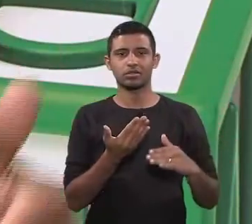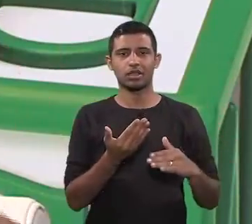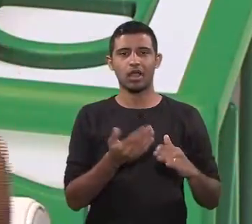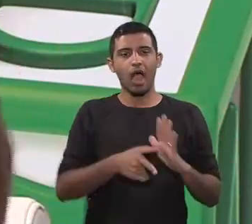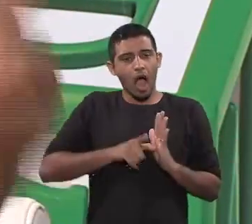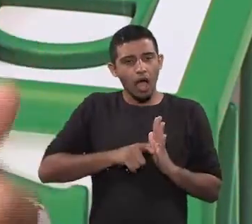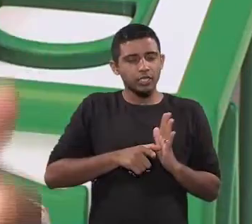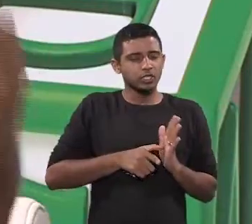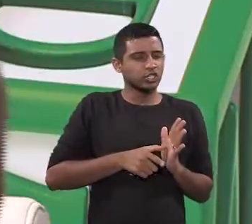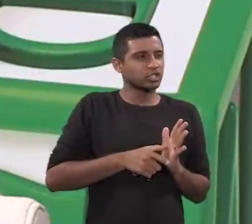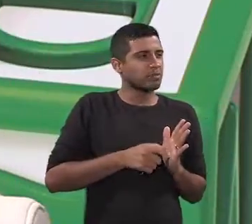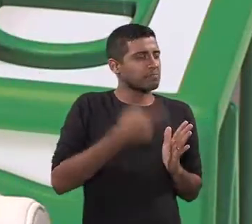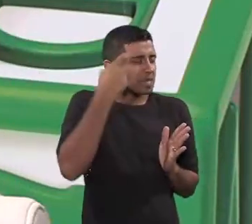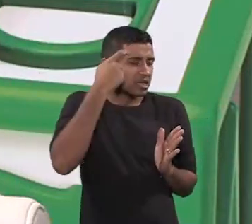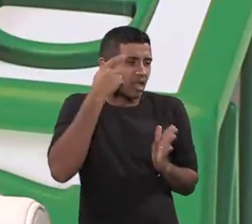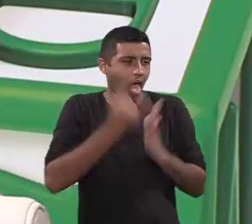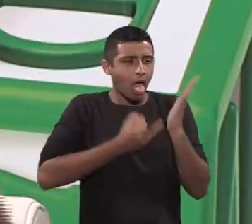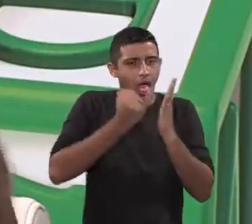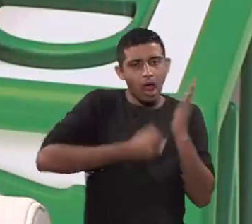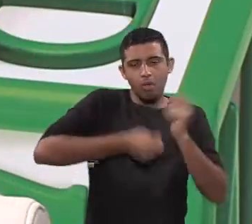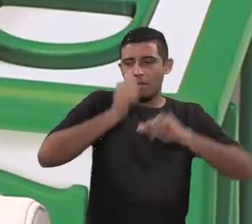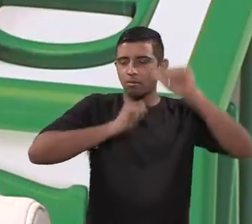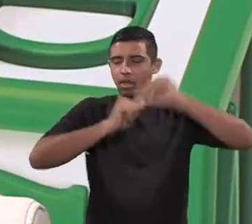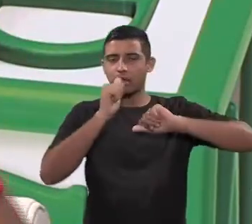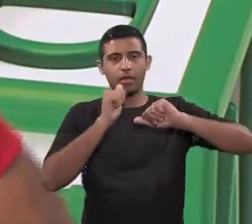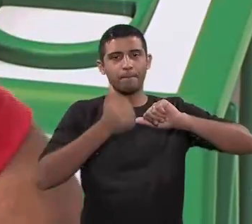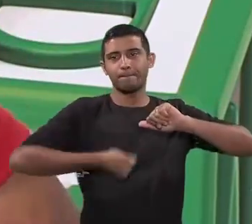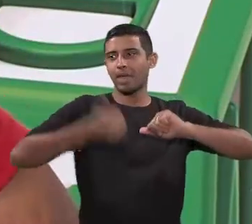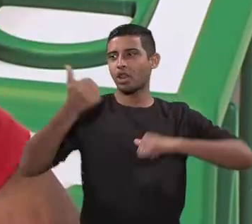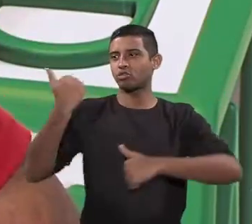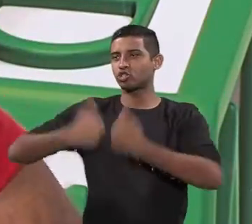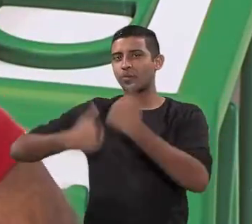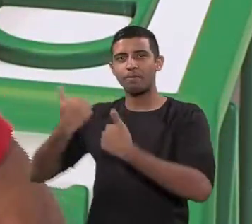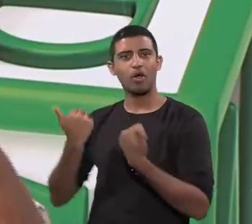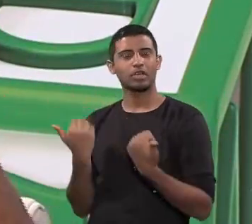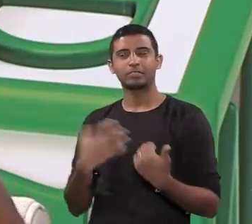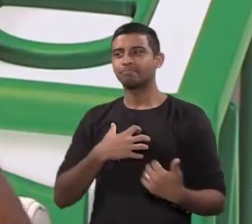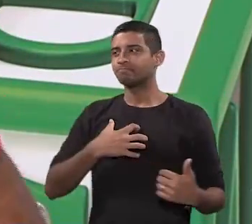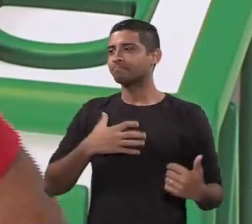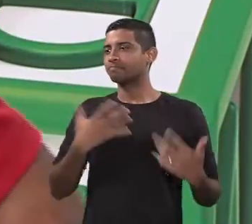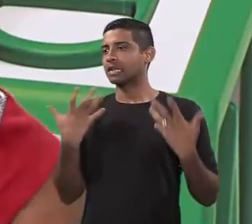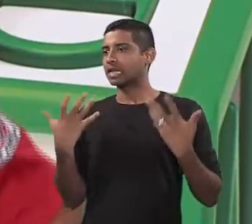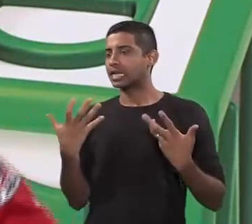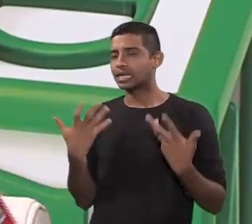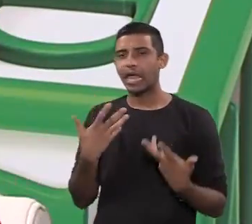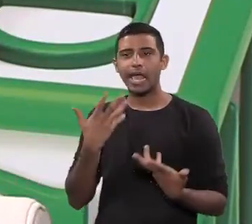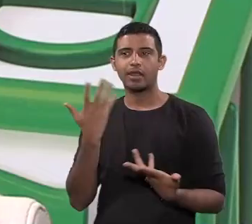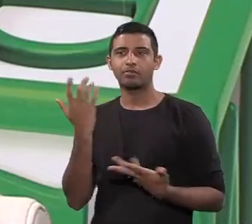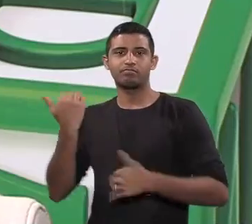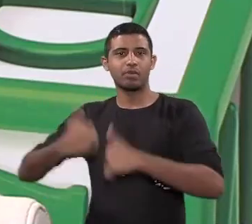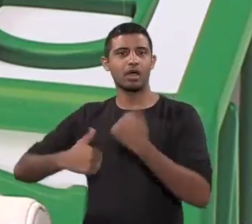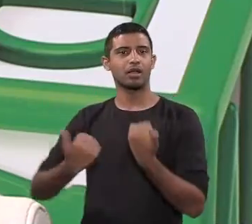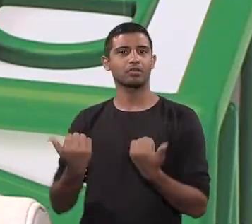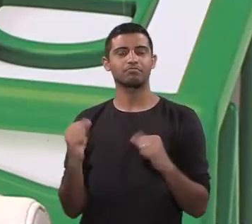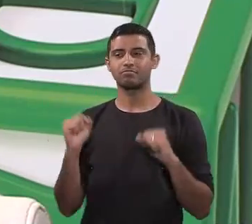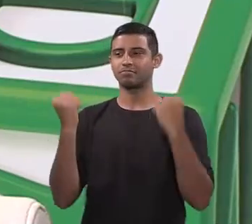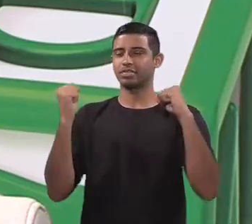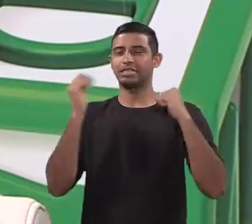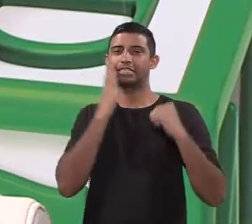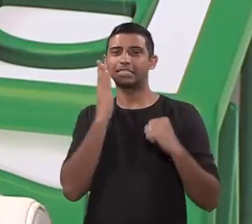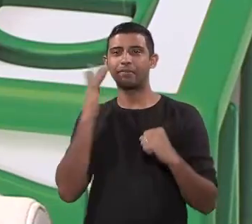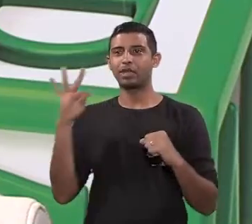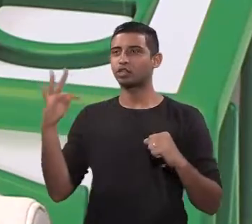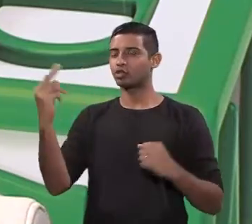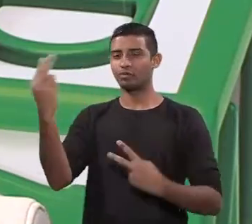a droga, a depressão, se aloja o esporte, o prazer em exercitar, o prazer em saber que está, sabe,